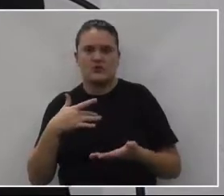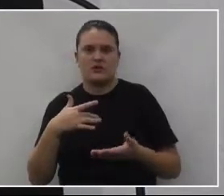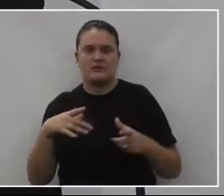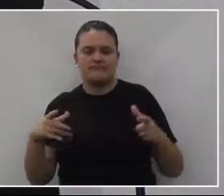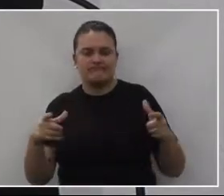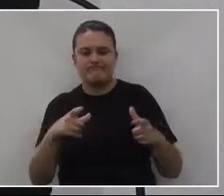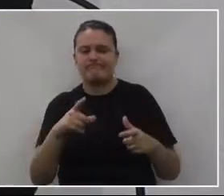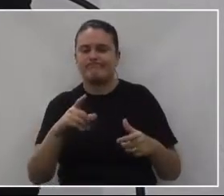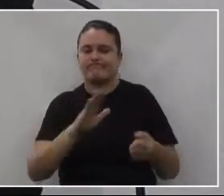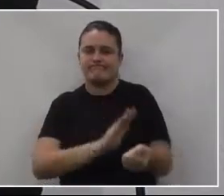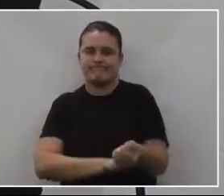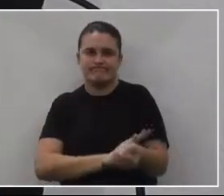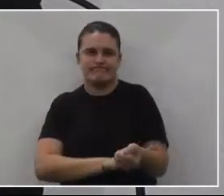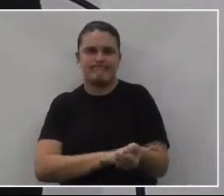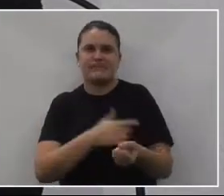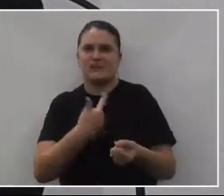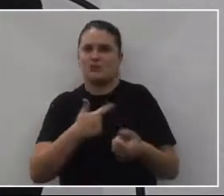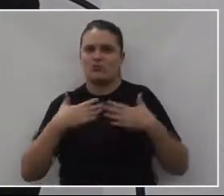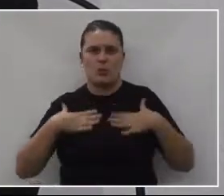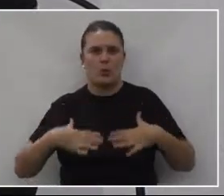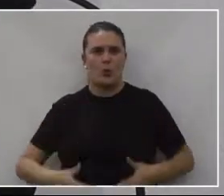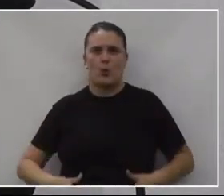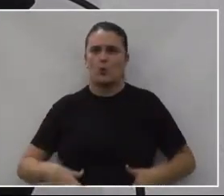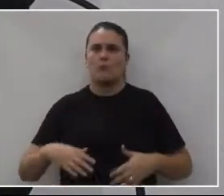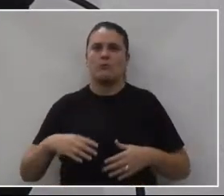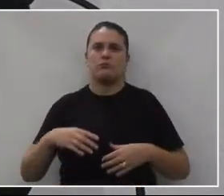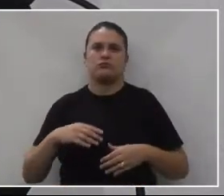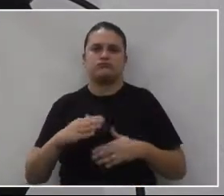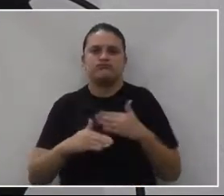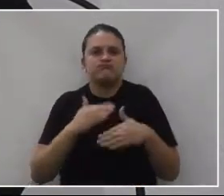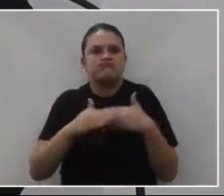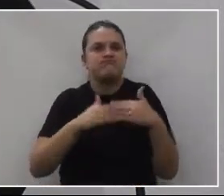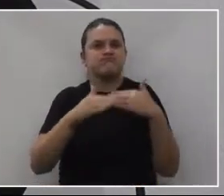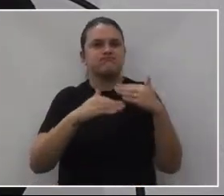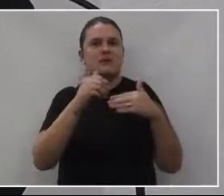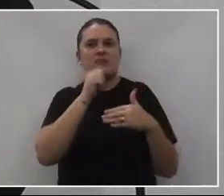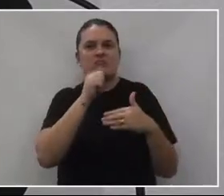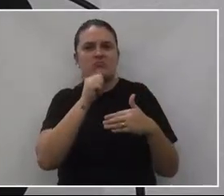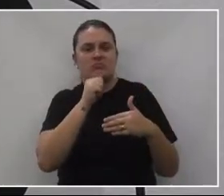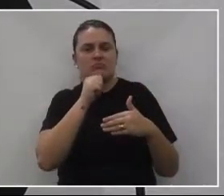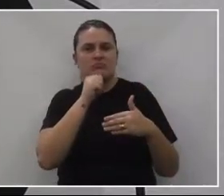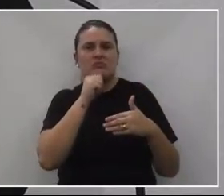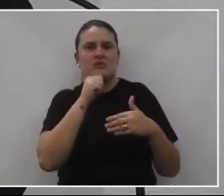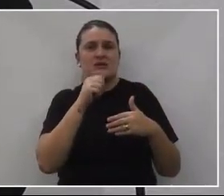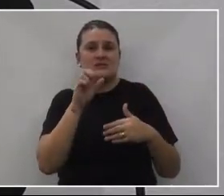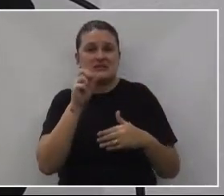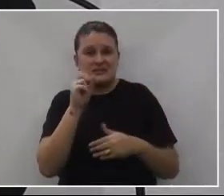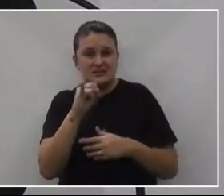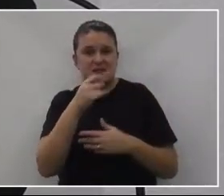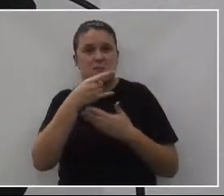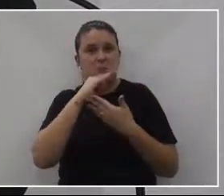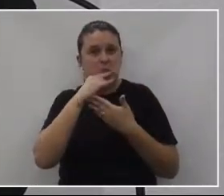muita força para um público que não tem o corpo formado ainda, que está ainda em fase de evolução, de crescimento,